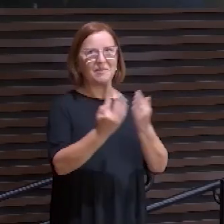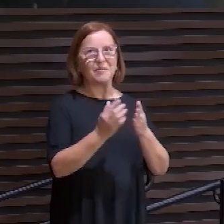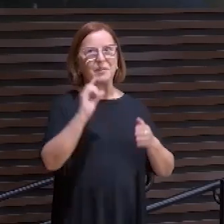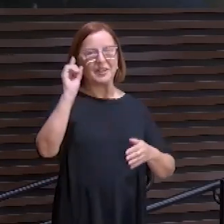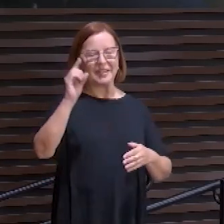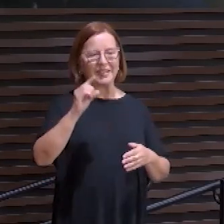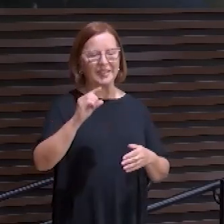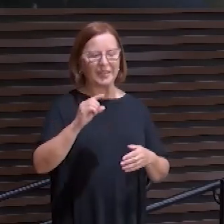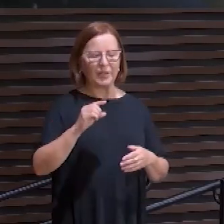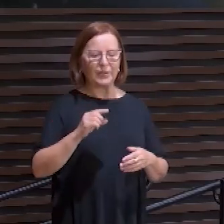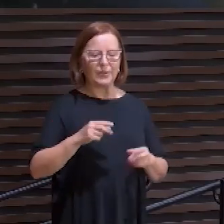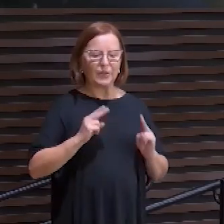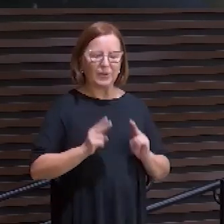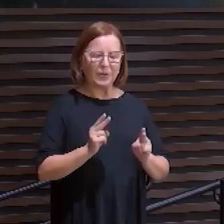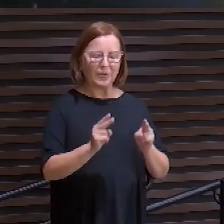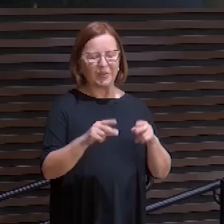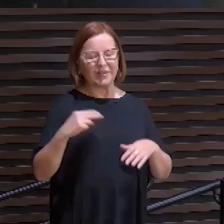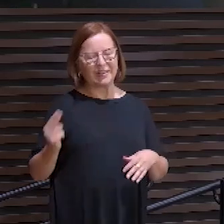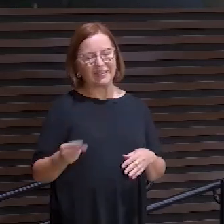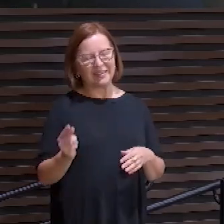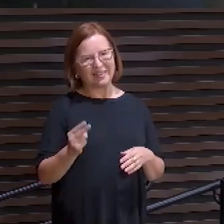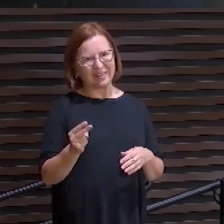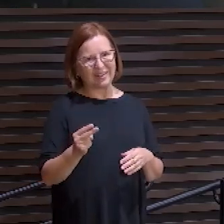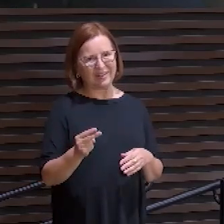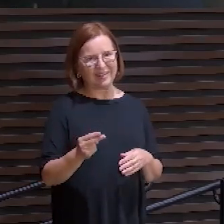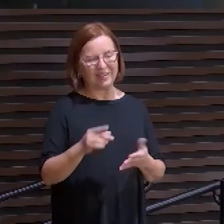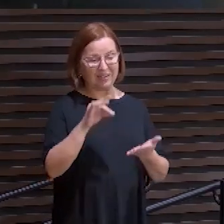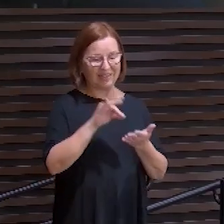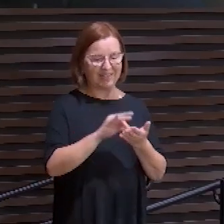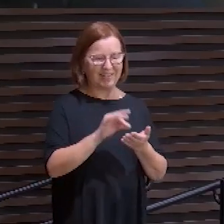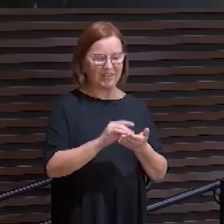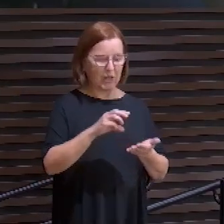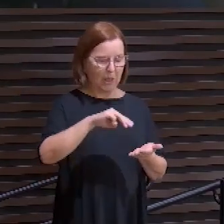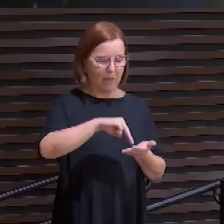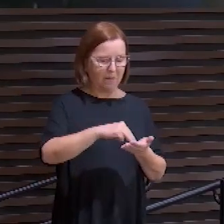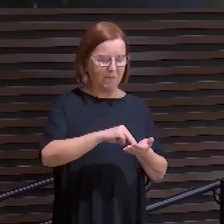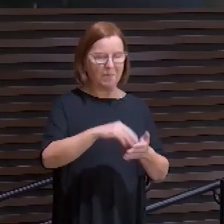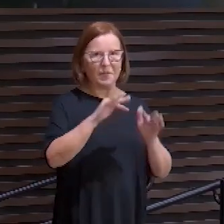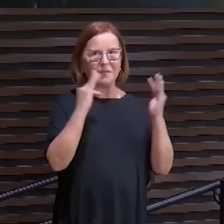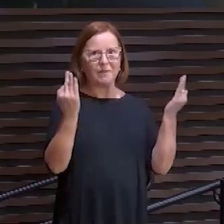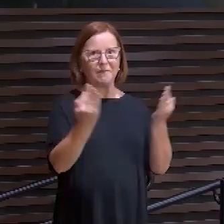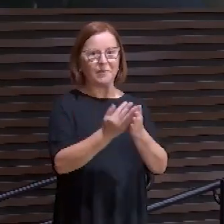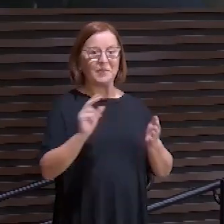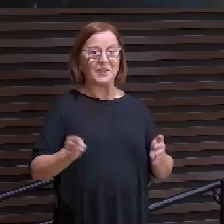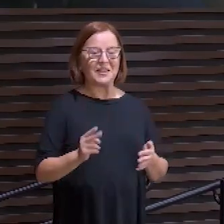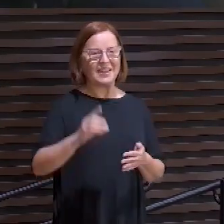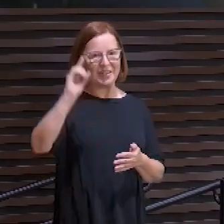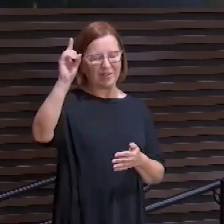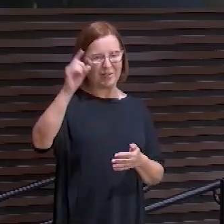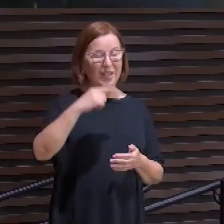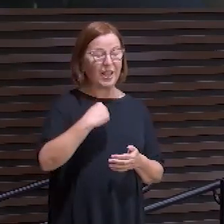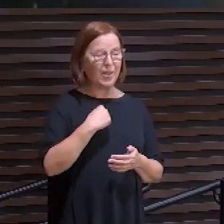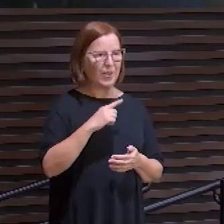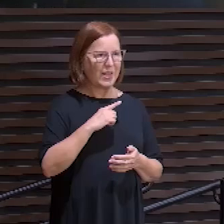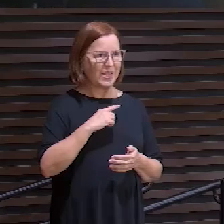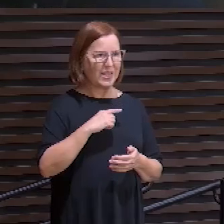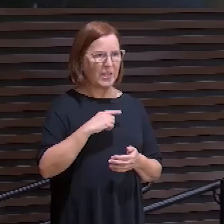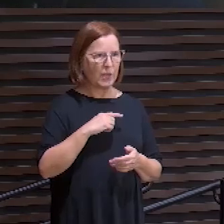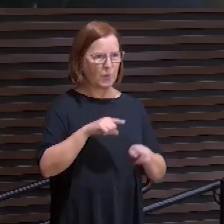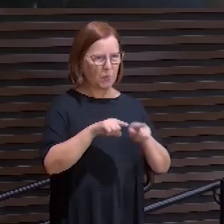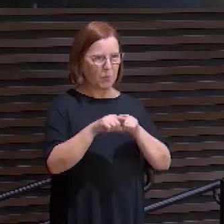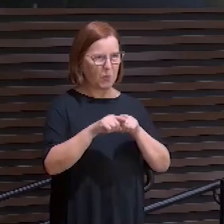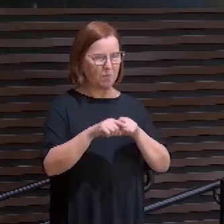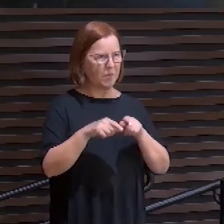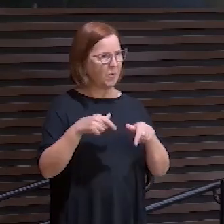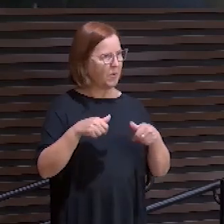como legítimos membros da família eterna de Deus. Eu tenho um irmão que está aqui sentado, deve estar